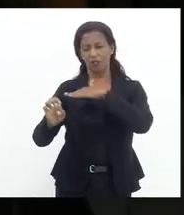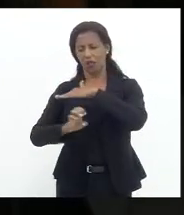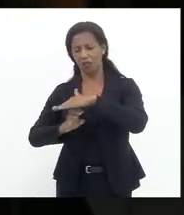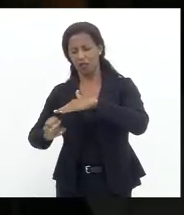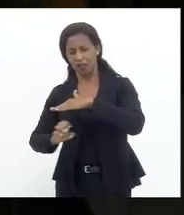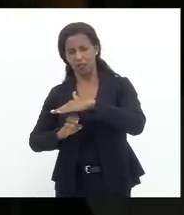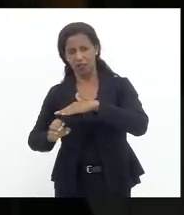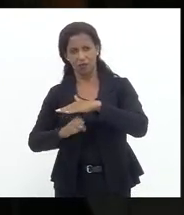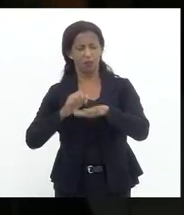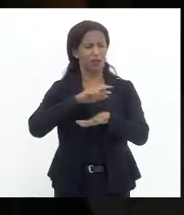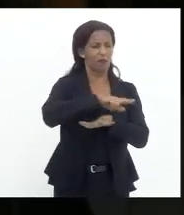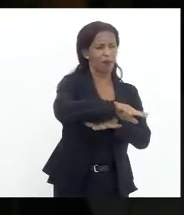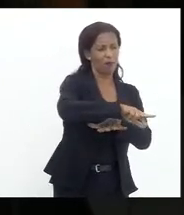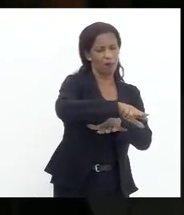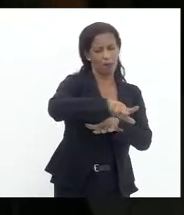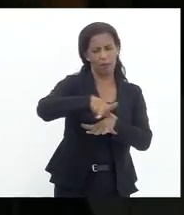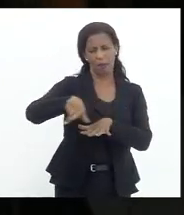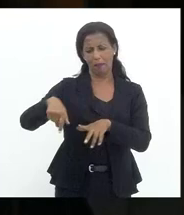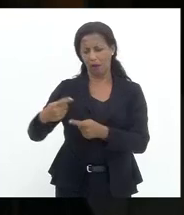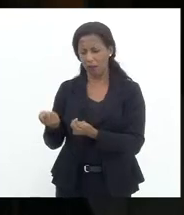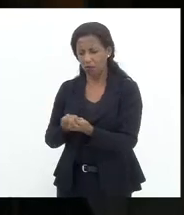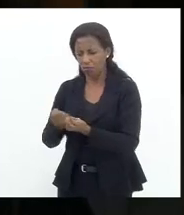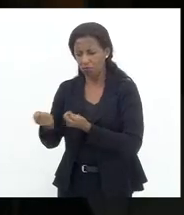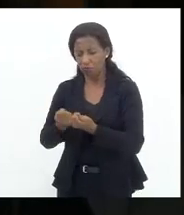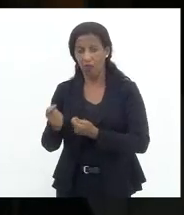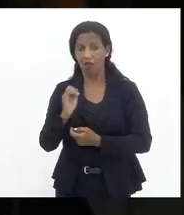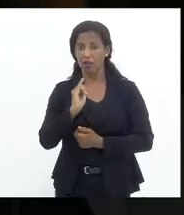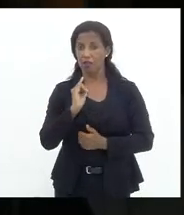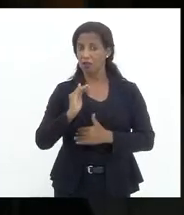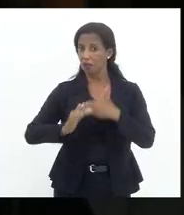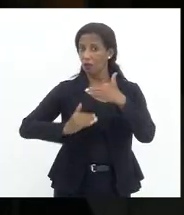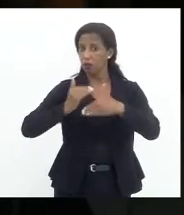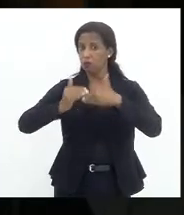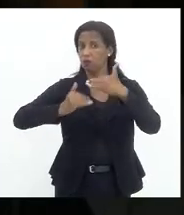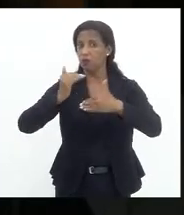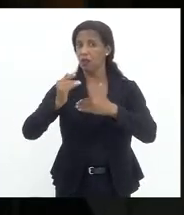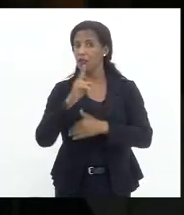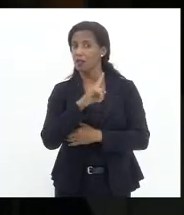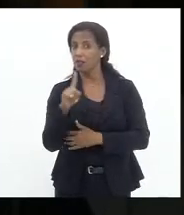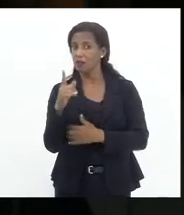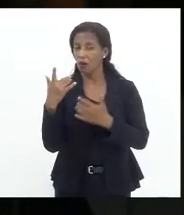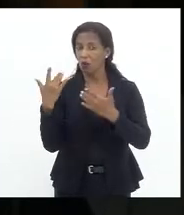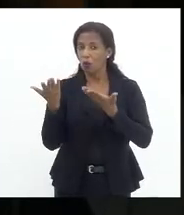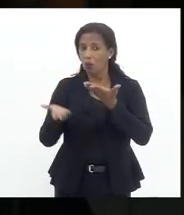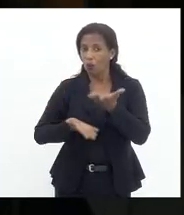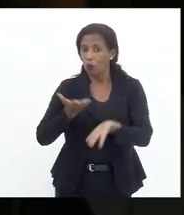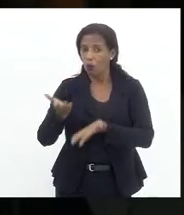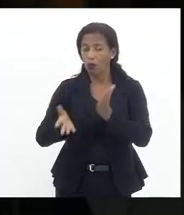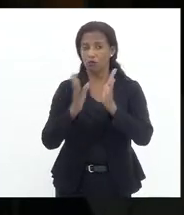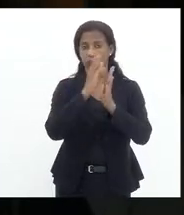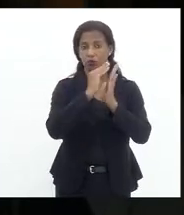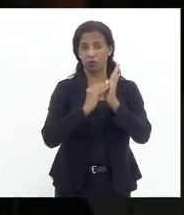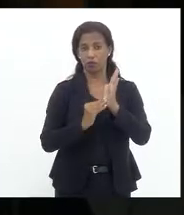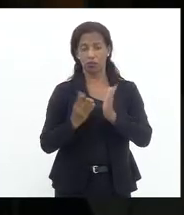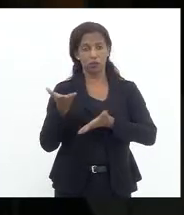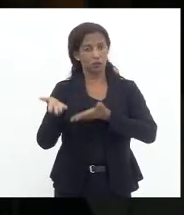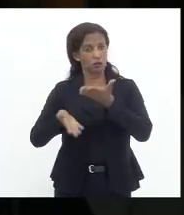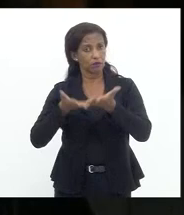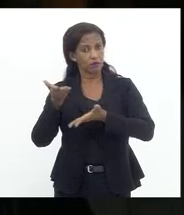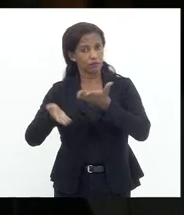atuam nos diferentes setores da economia, se nós não cuidarmos de movimentos sociais, se nós não cuidarmos de uma agenda de